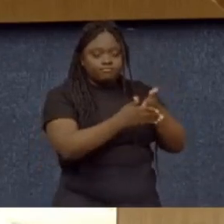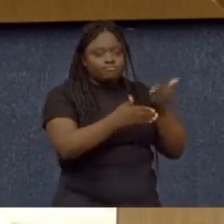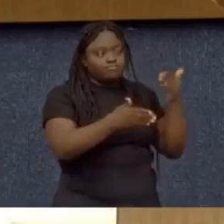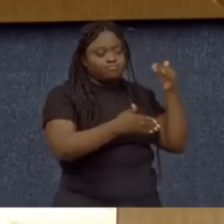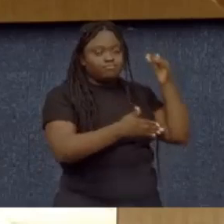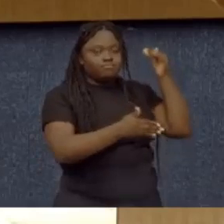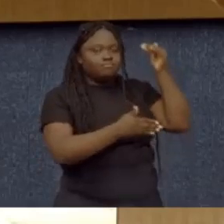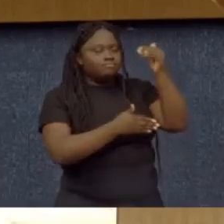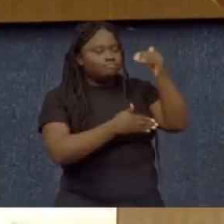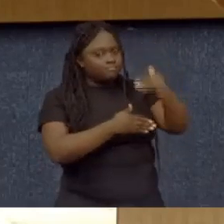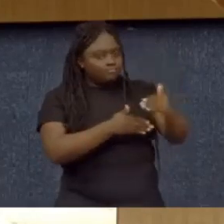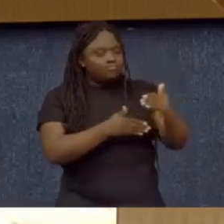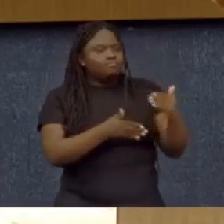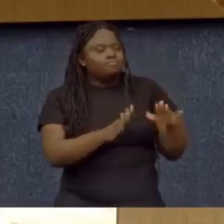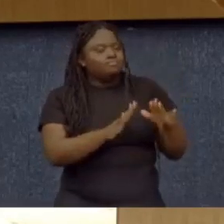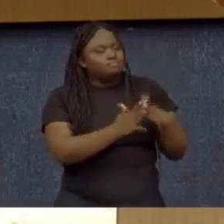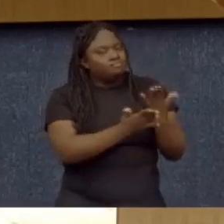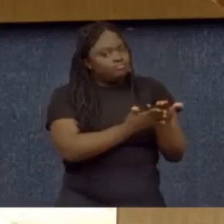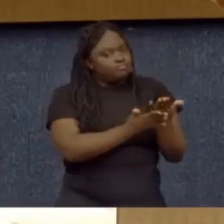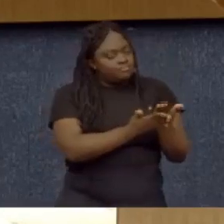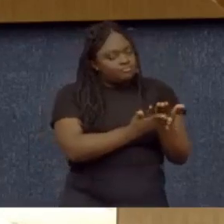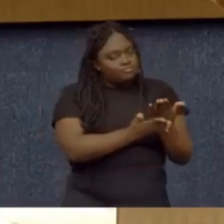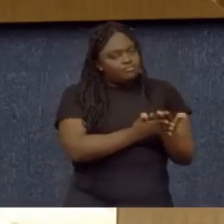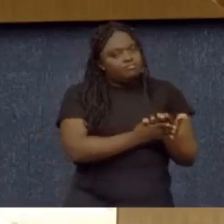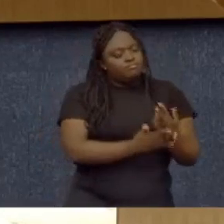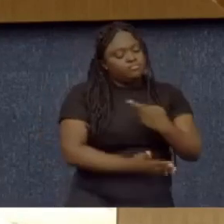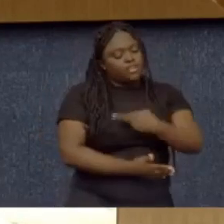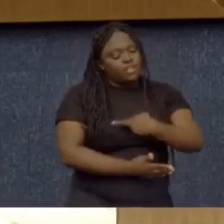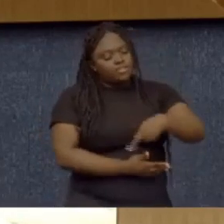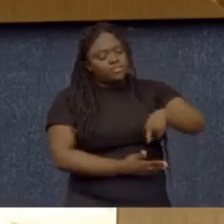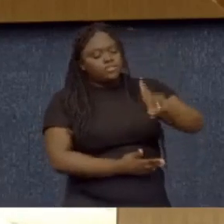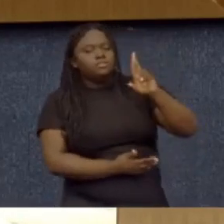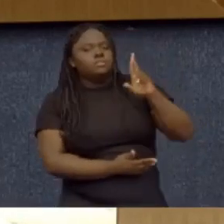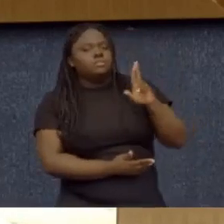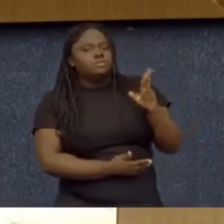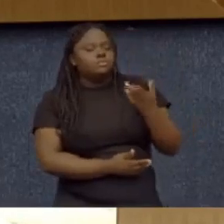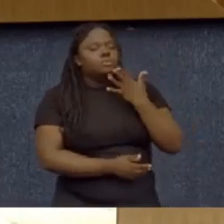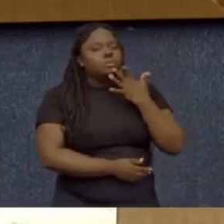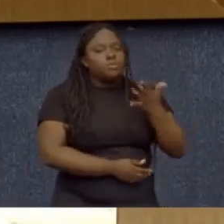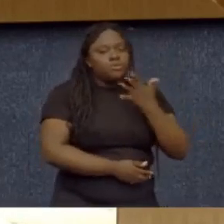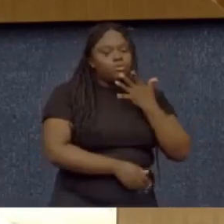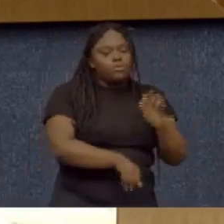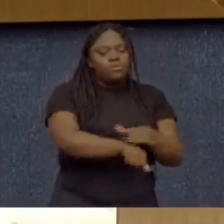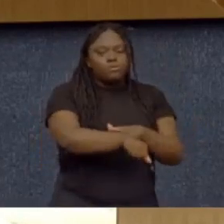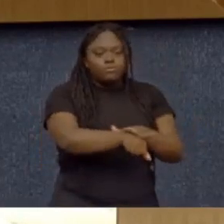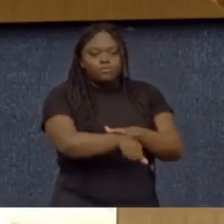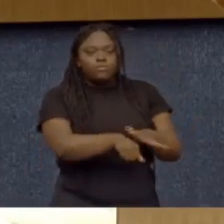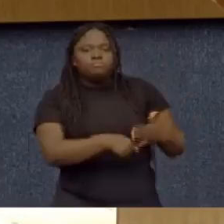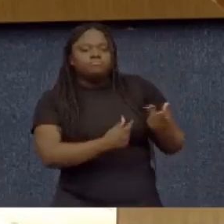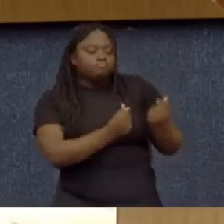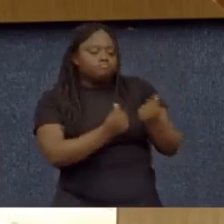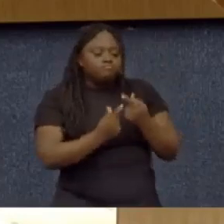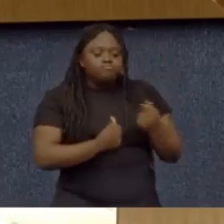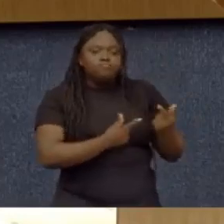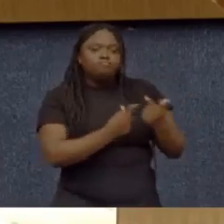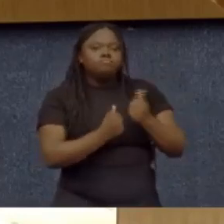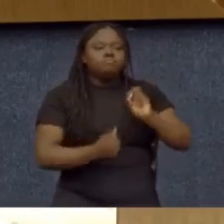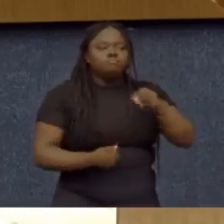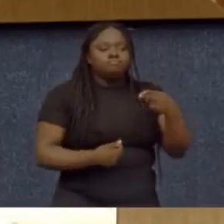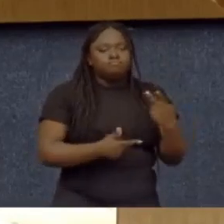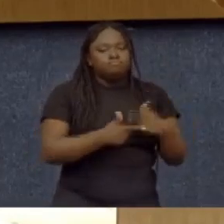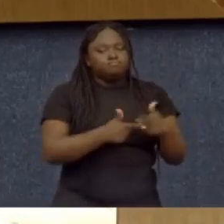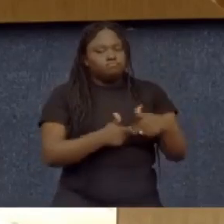barreiras da escolaridade, religião, cor, condição financeira ou